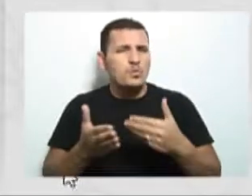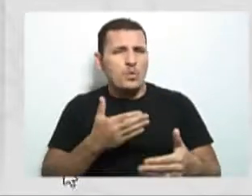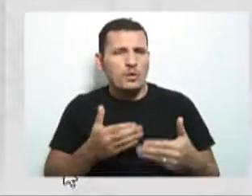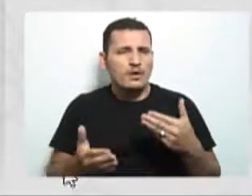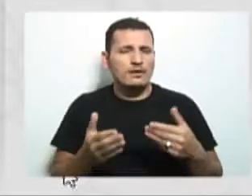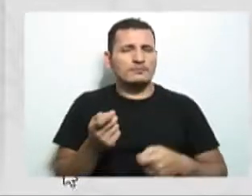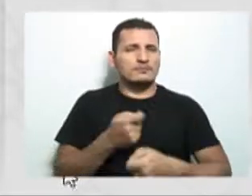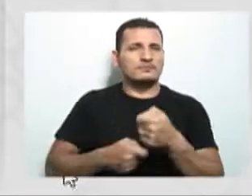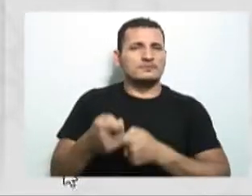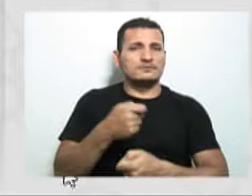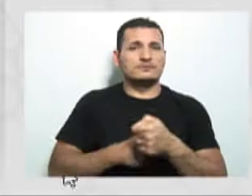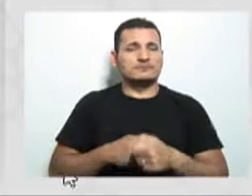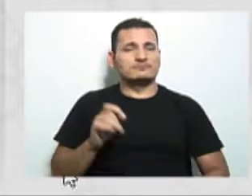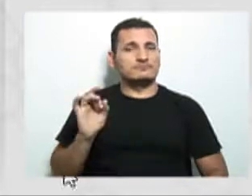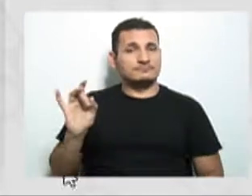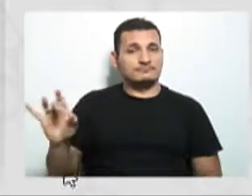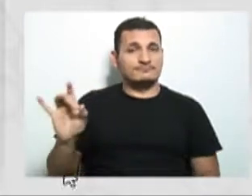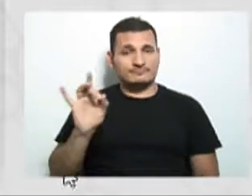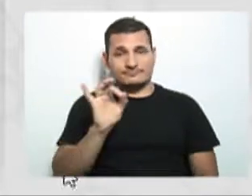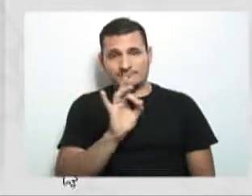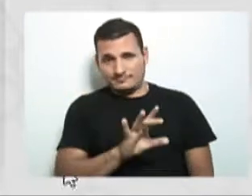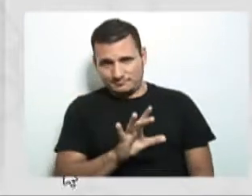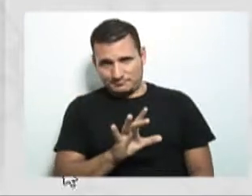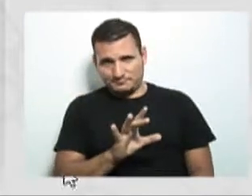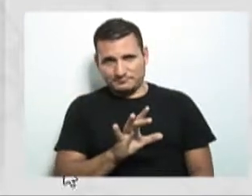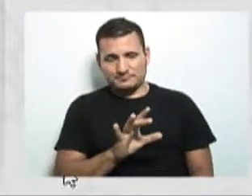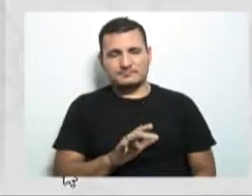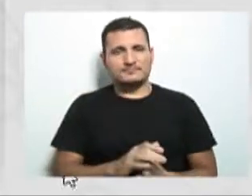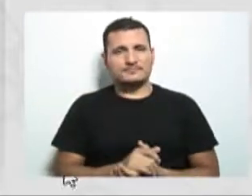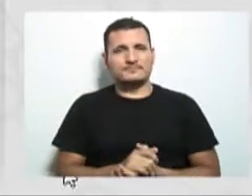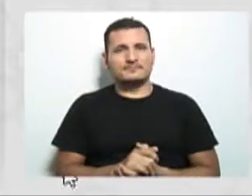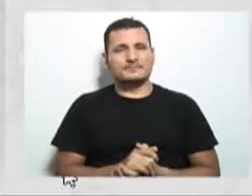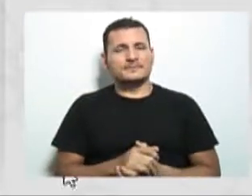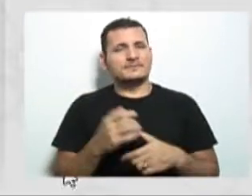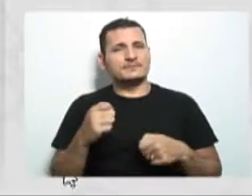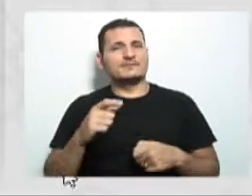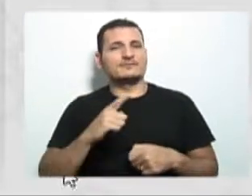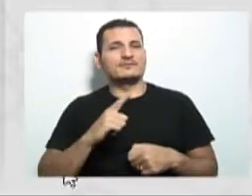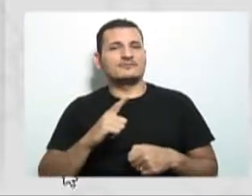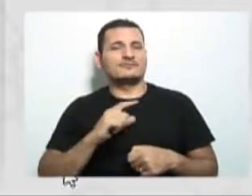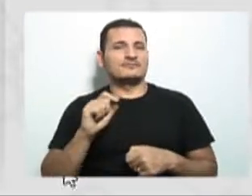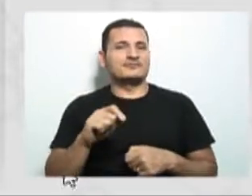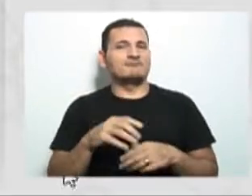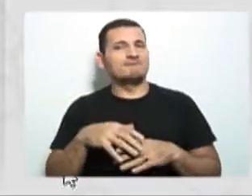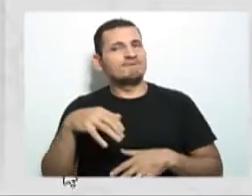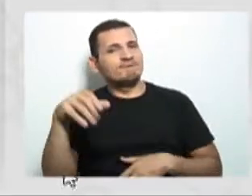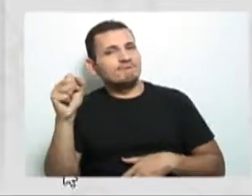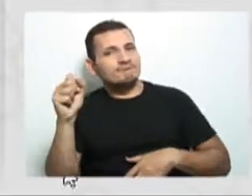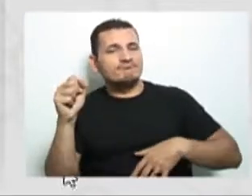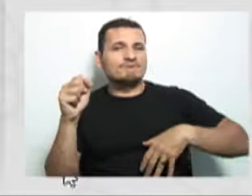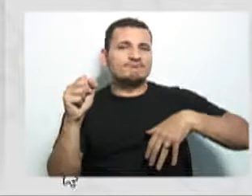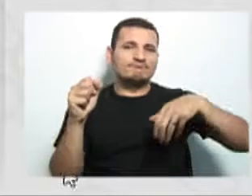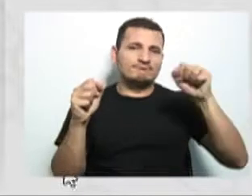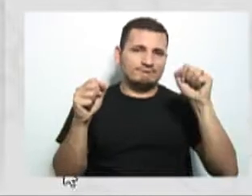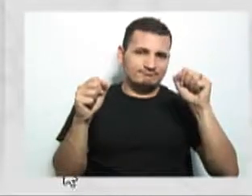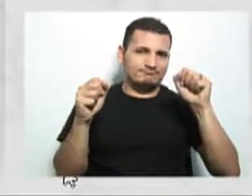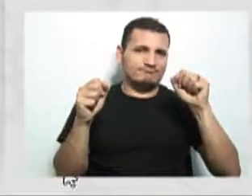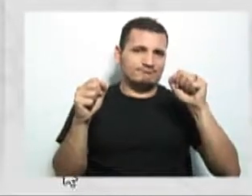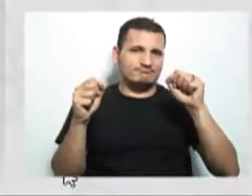é cada uma das partes deve tirar vantagens com